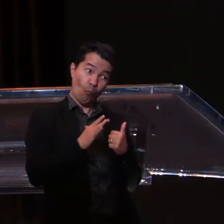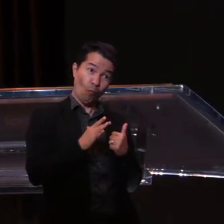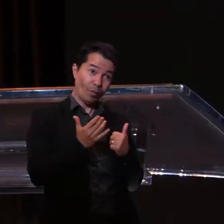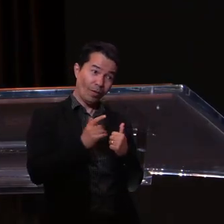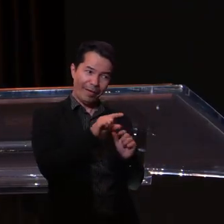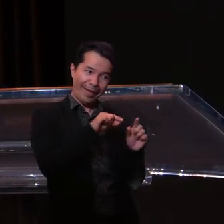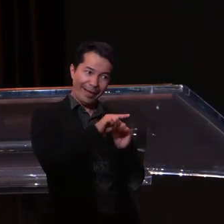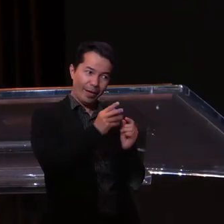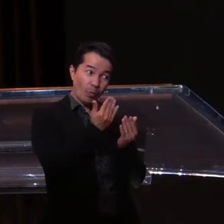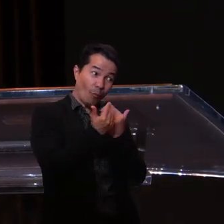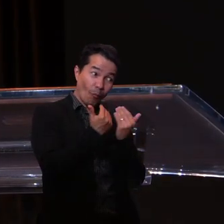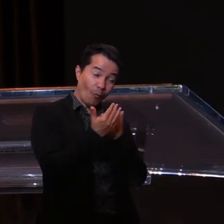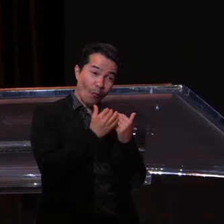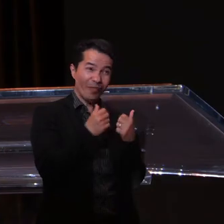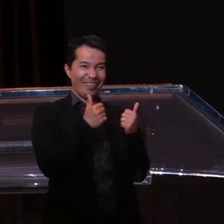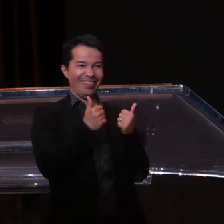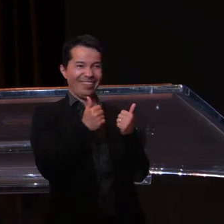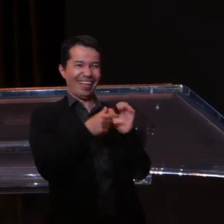é gostoso.